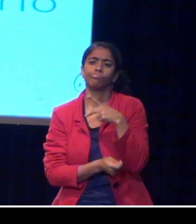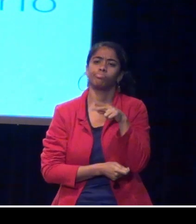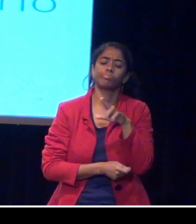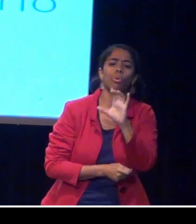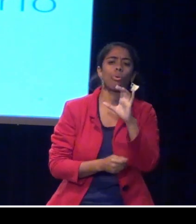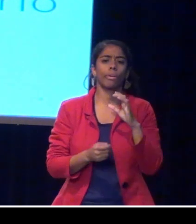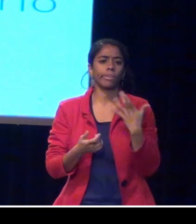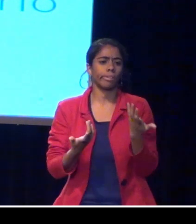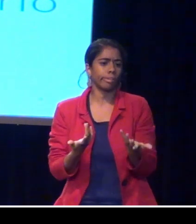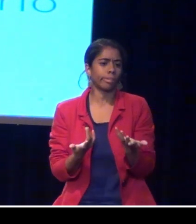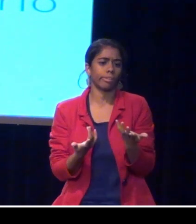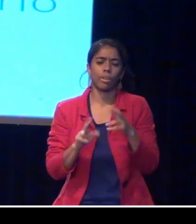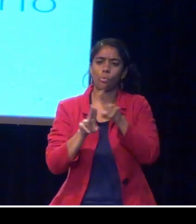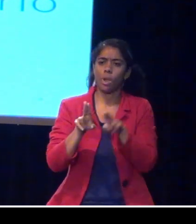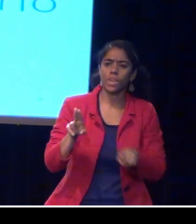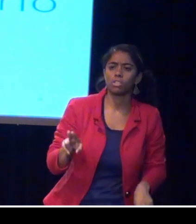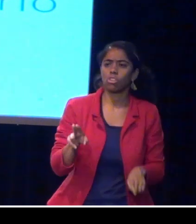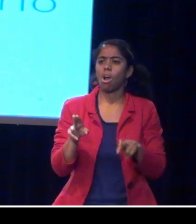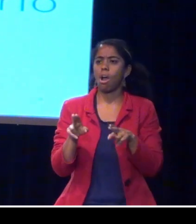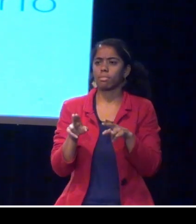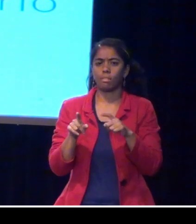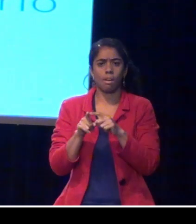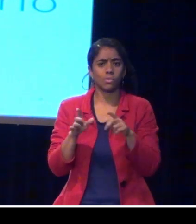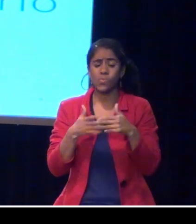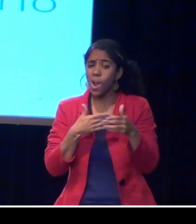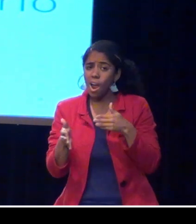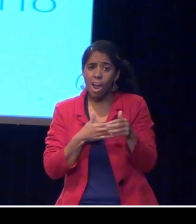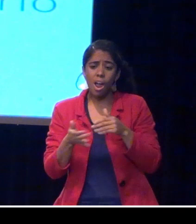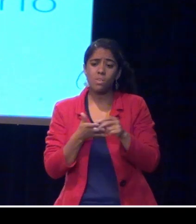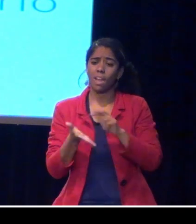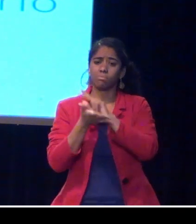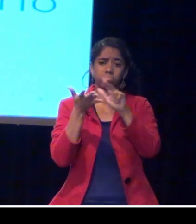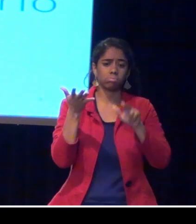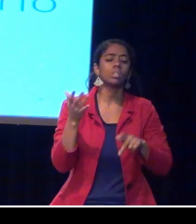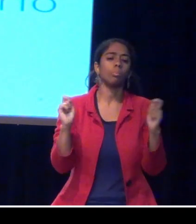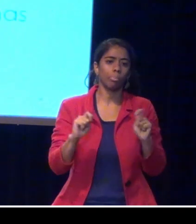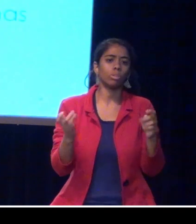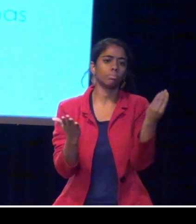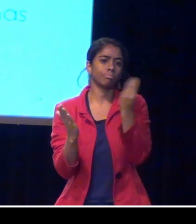UFRJ, Federal de Santa Catarina, ela pode ser armazenada nesse repositório.